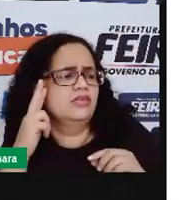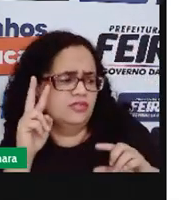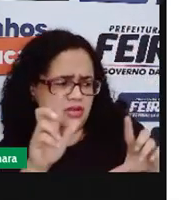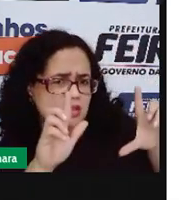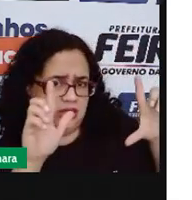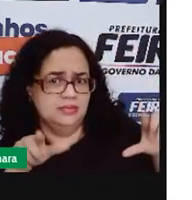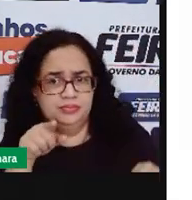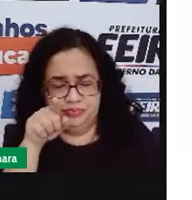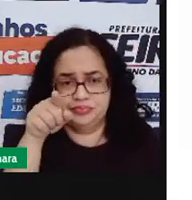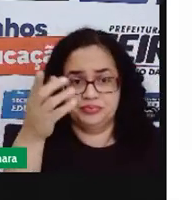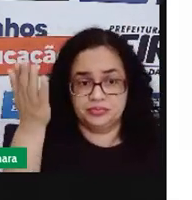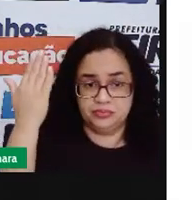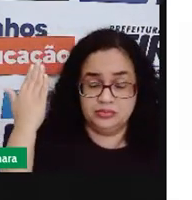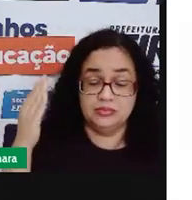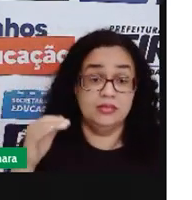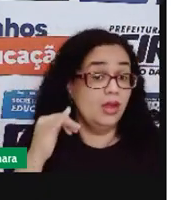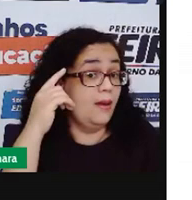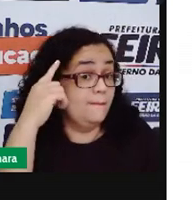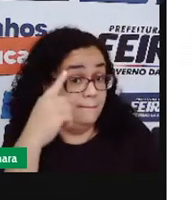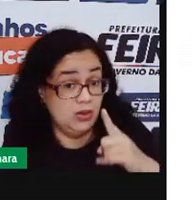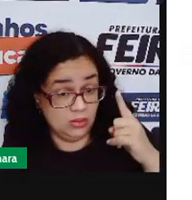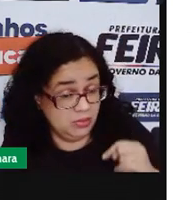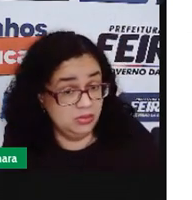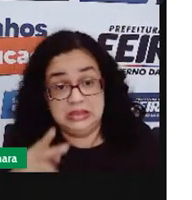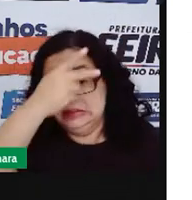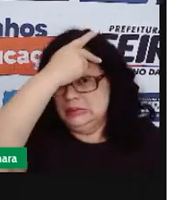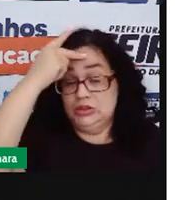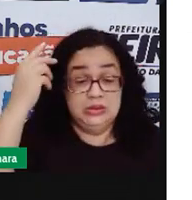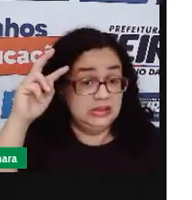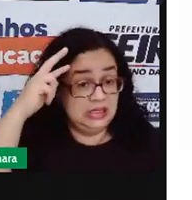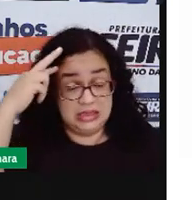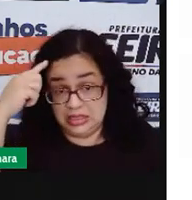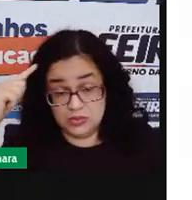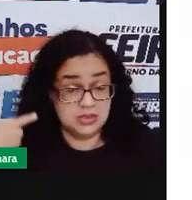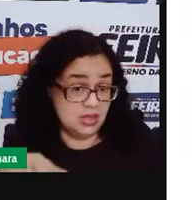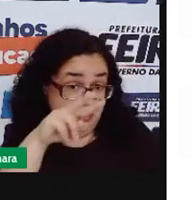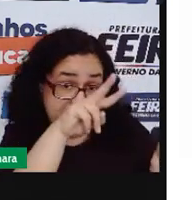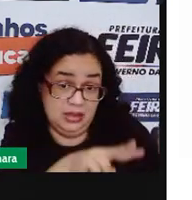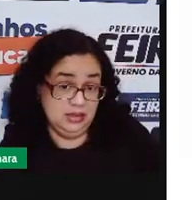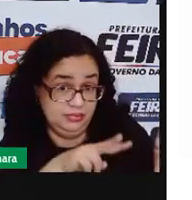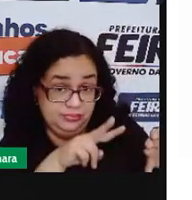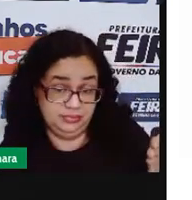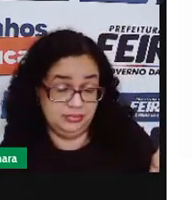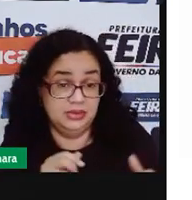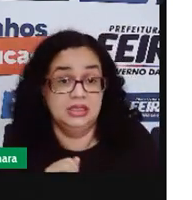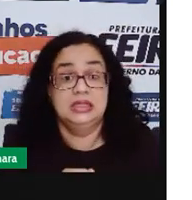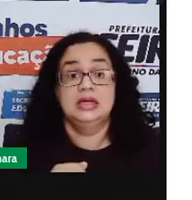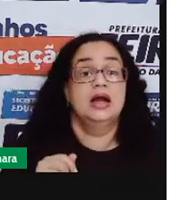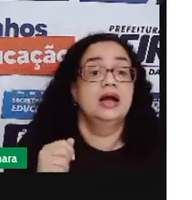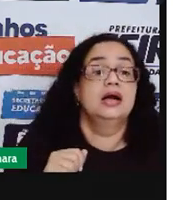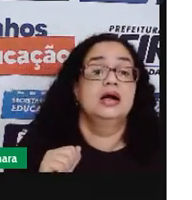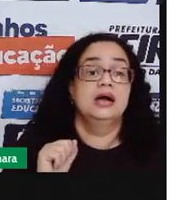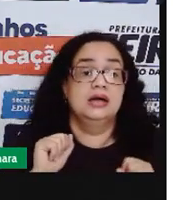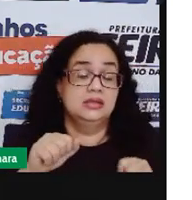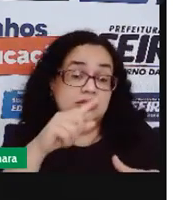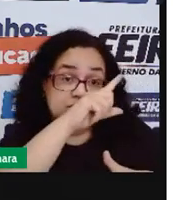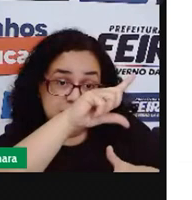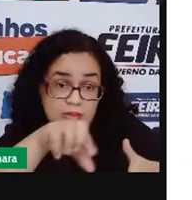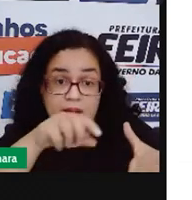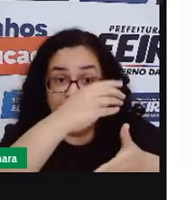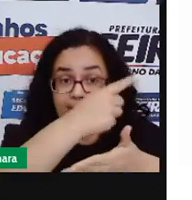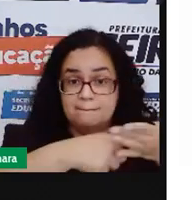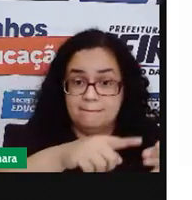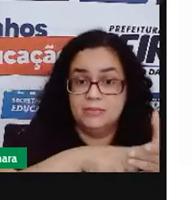na imagem. Proibiu o voto dos analfabetos, adotou eleições diretas para todos os cargos